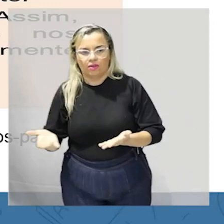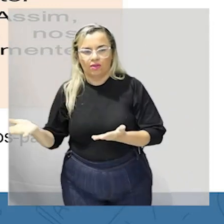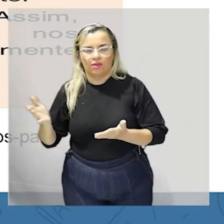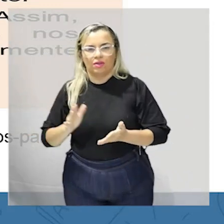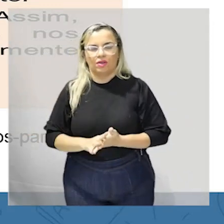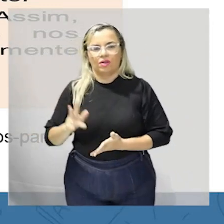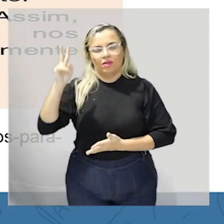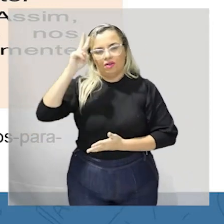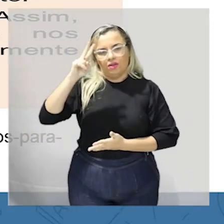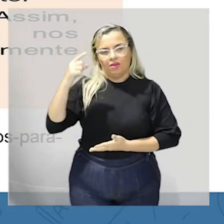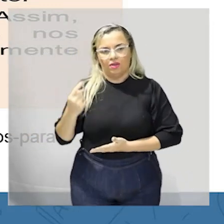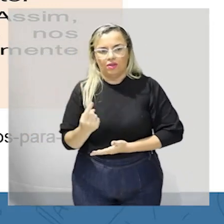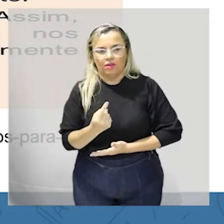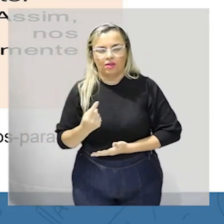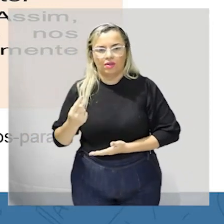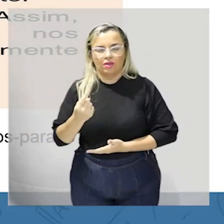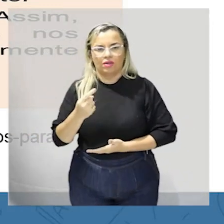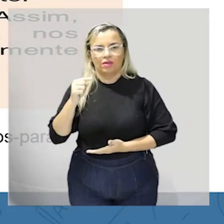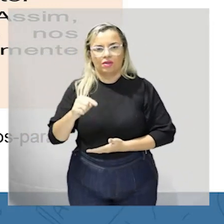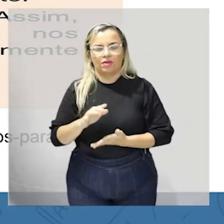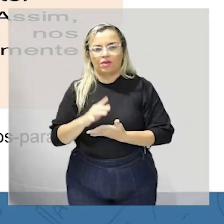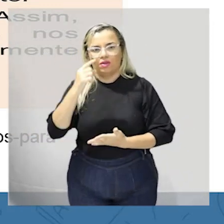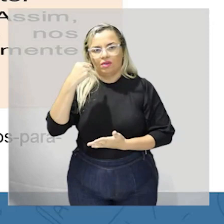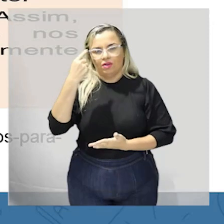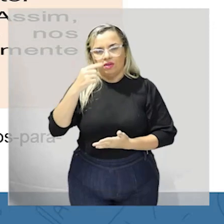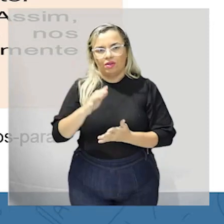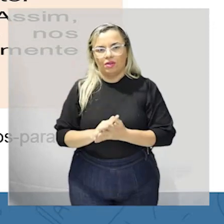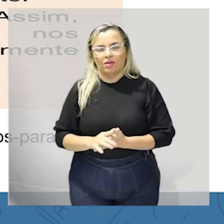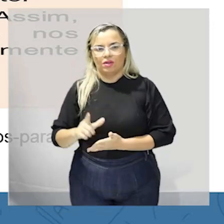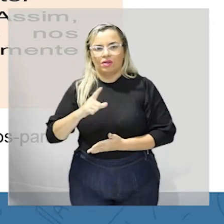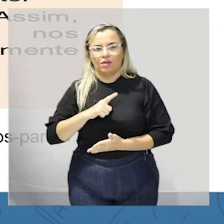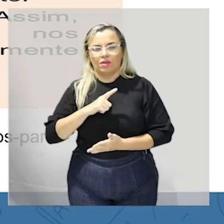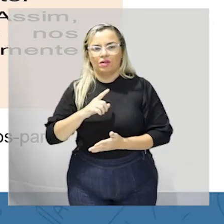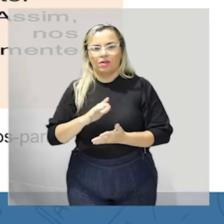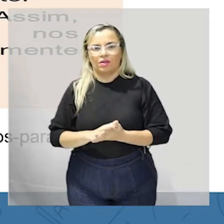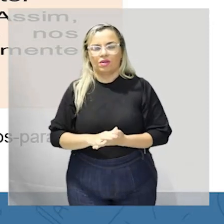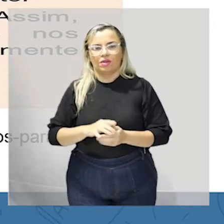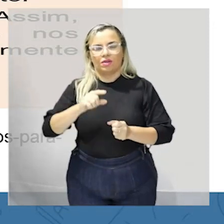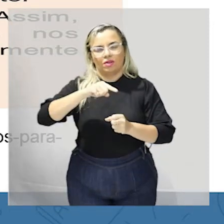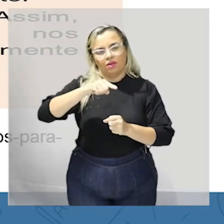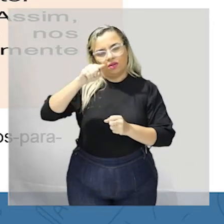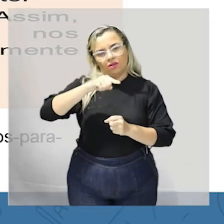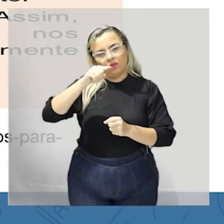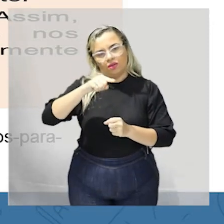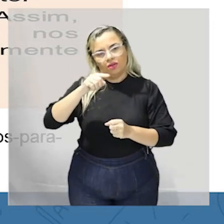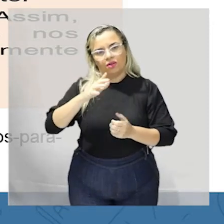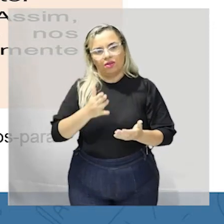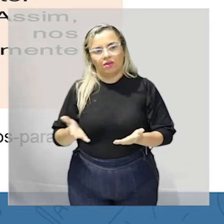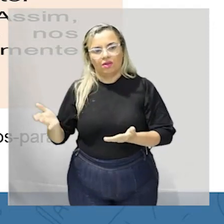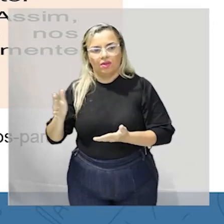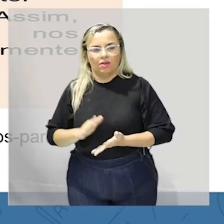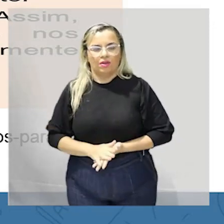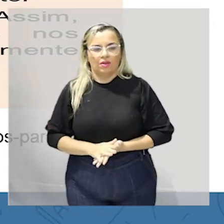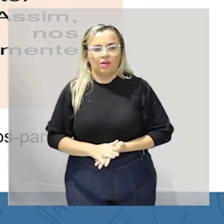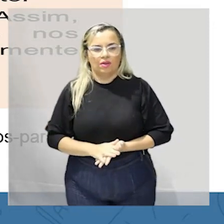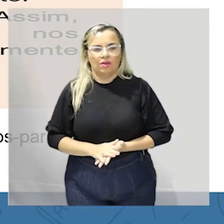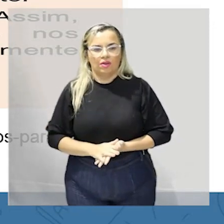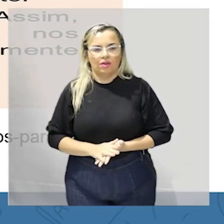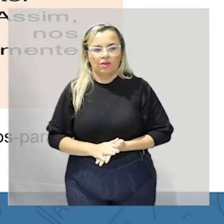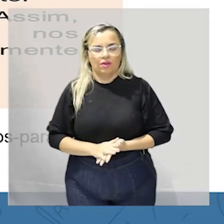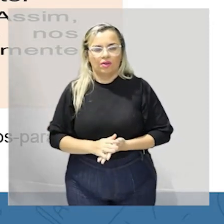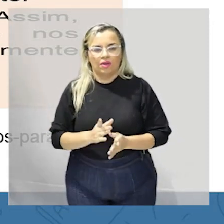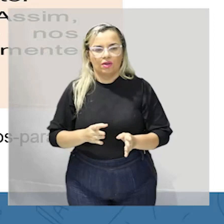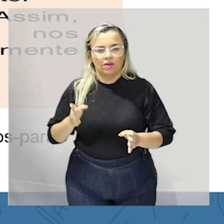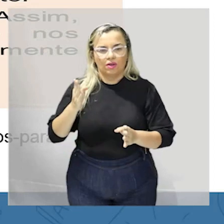lembrando vocês que a única acentuação gráfica que o espanhol tem é o acento agudo em português, que é la tilde. Localiza informações